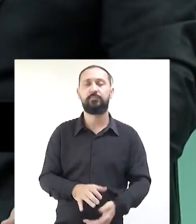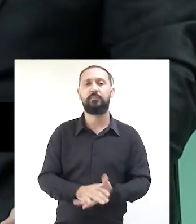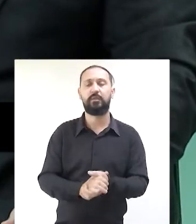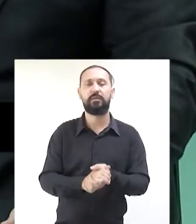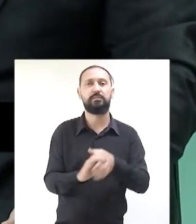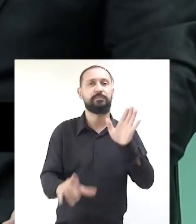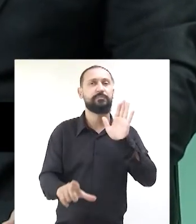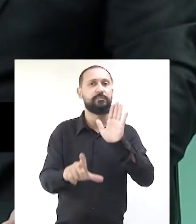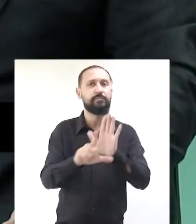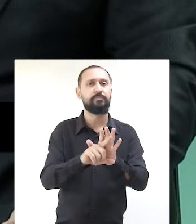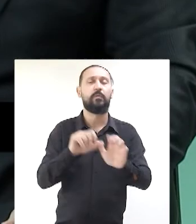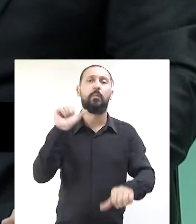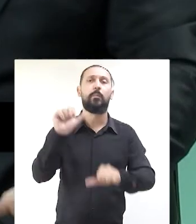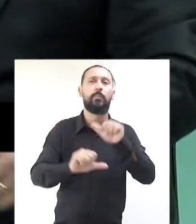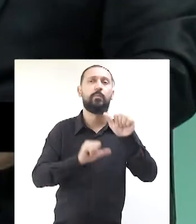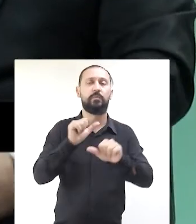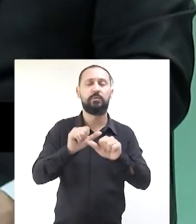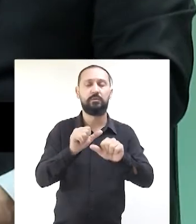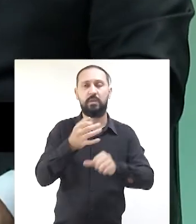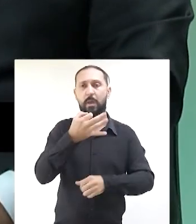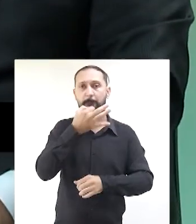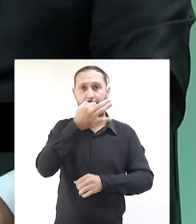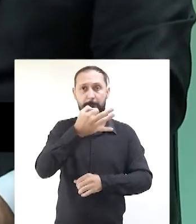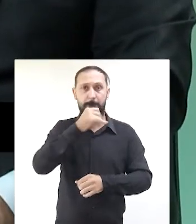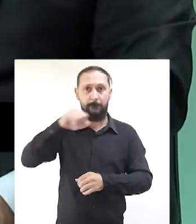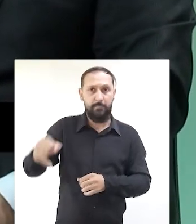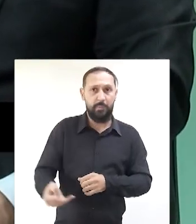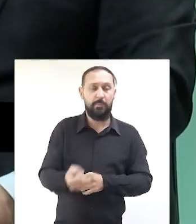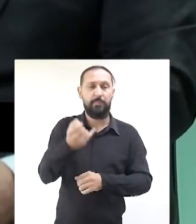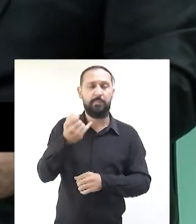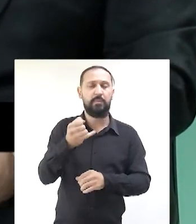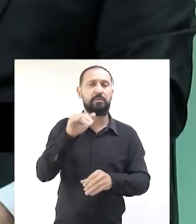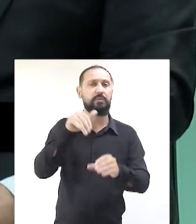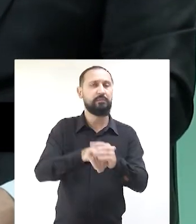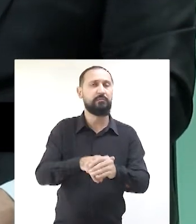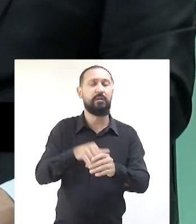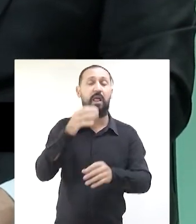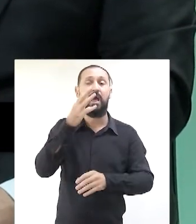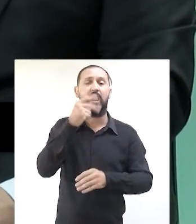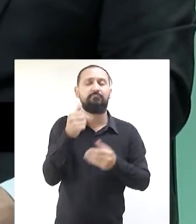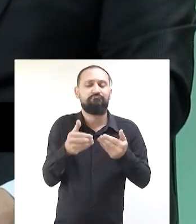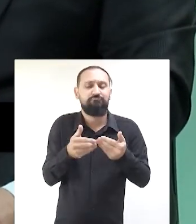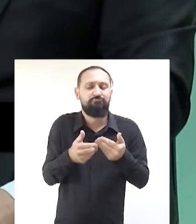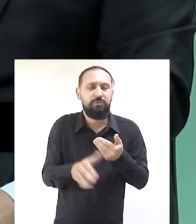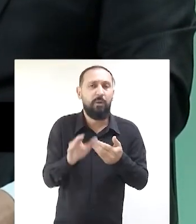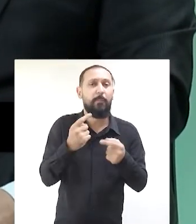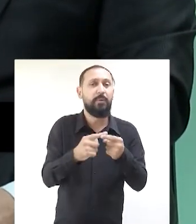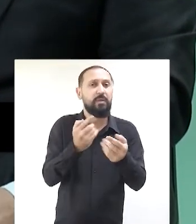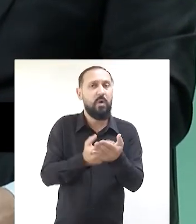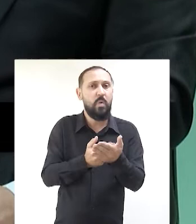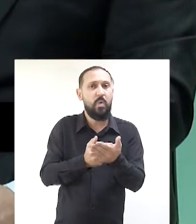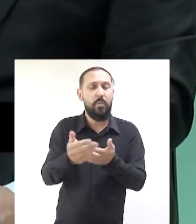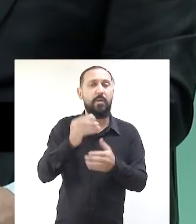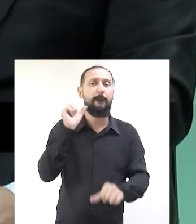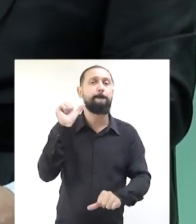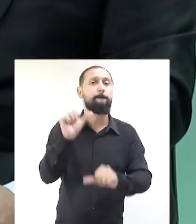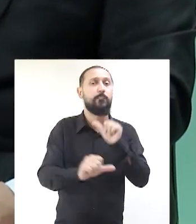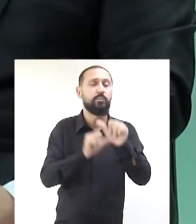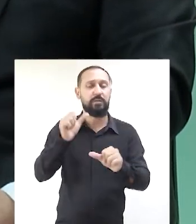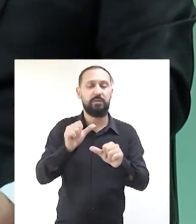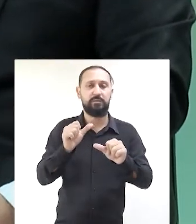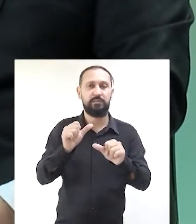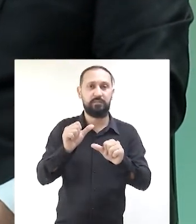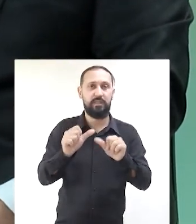reformas muito profundas, especialmente sob o ponto de vista eleitoral, elas demandam realmente muito tempo, porque o que acontece? A partir do momento que se estabelece uma